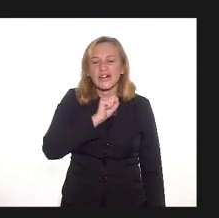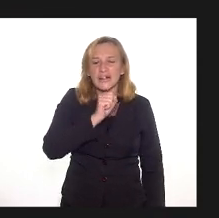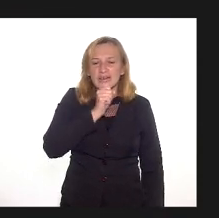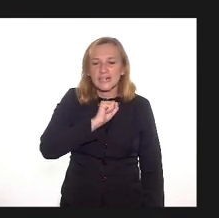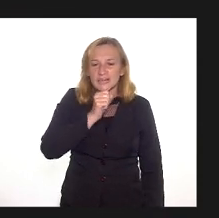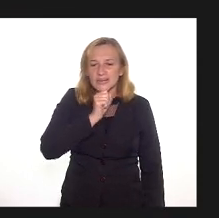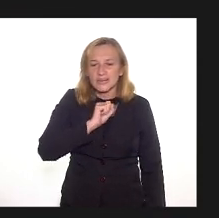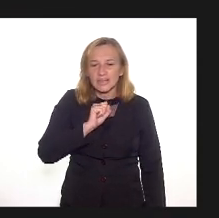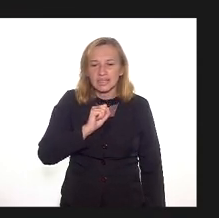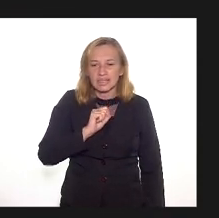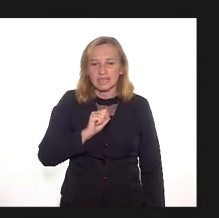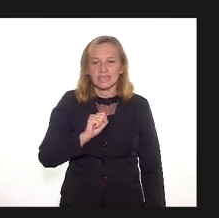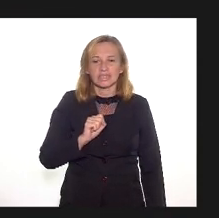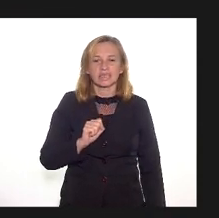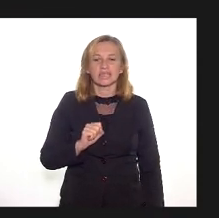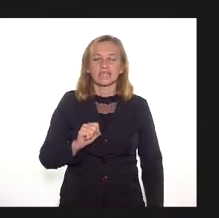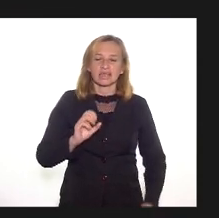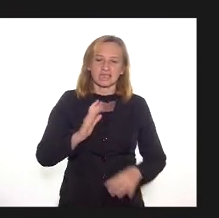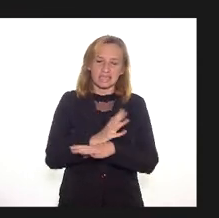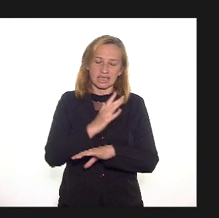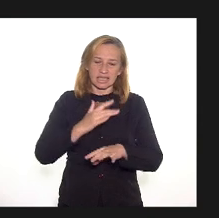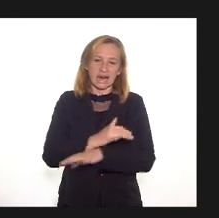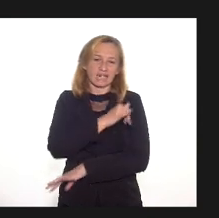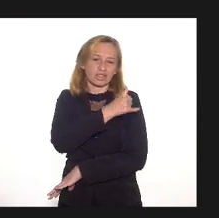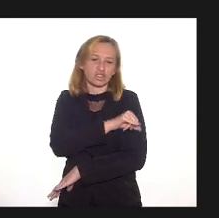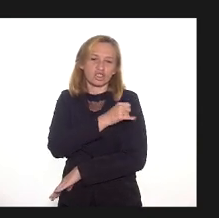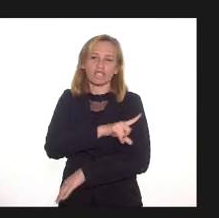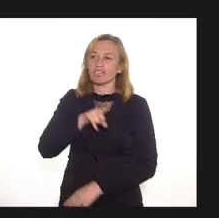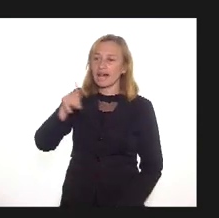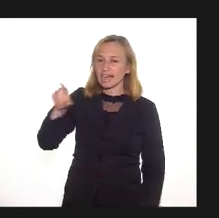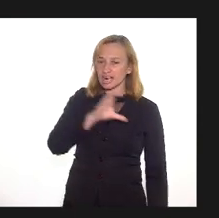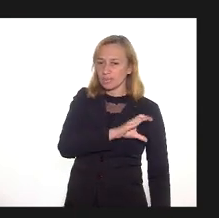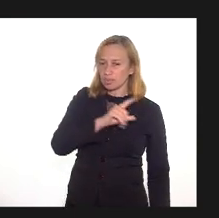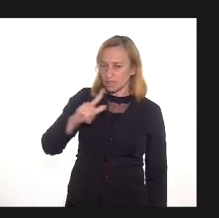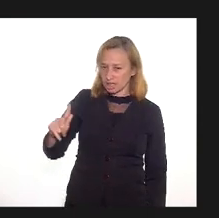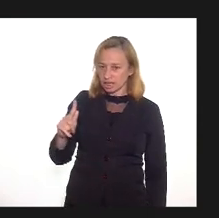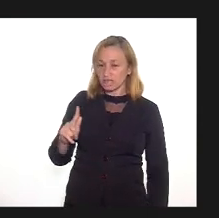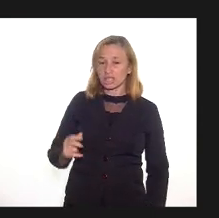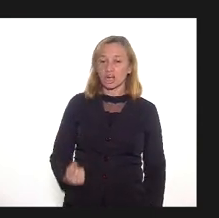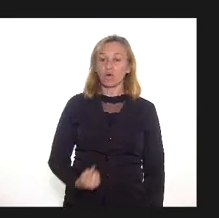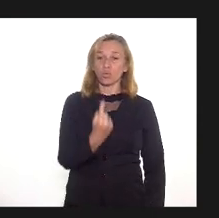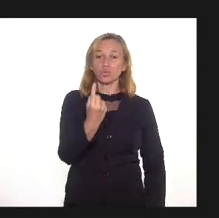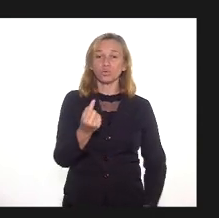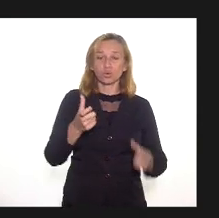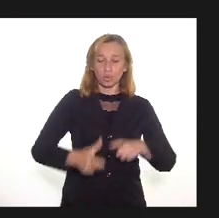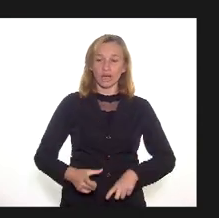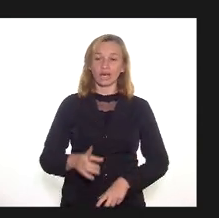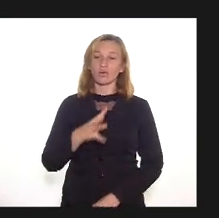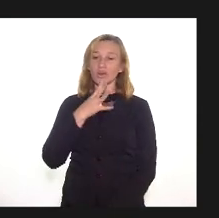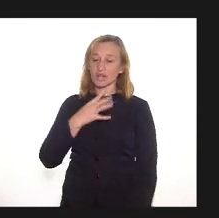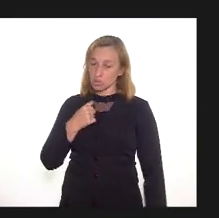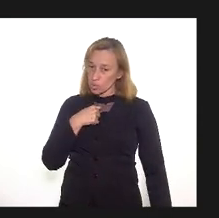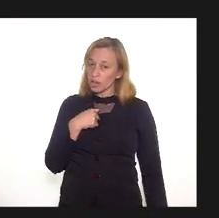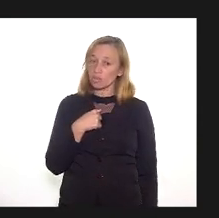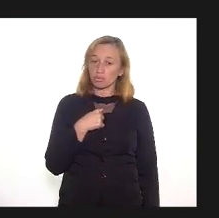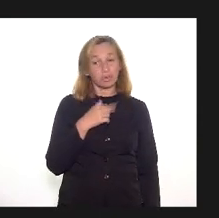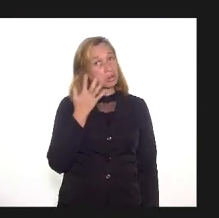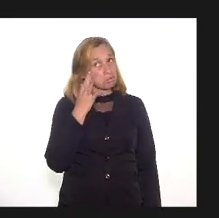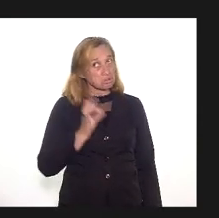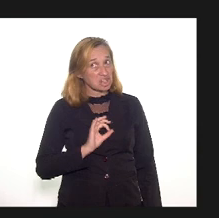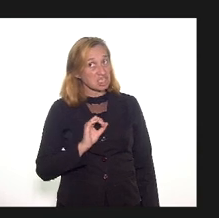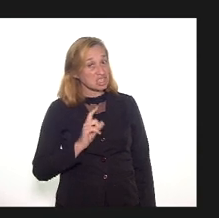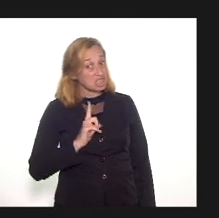cidade do Rio de Janeiro deputada Tiago lá em Campo Grande é o único local que eu conheço pode ser que tenha outro se eu